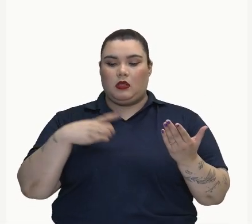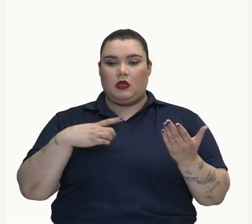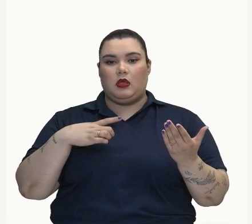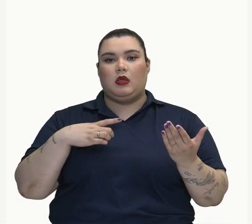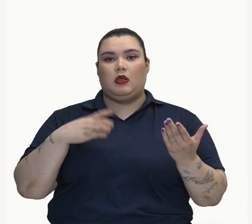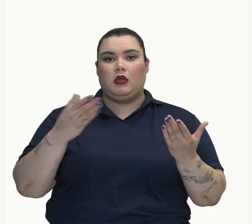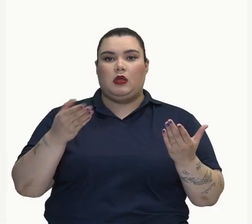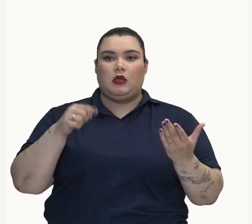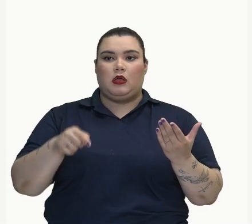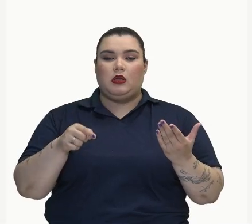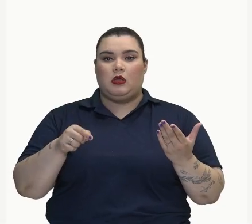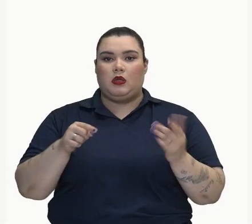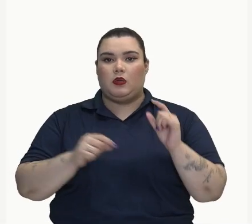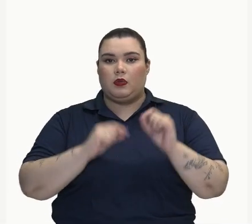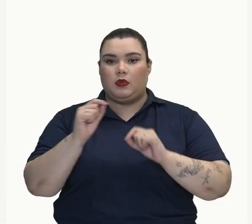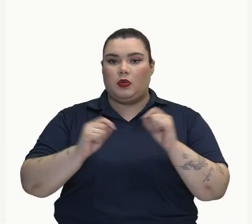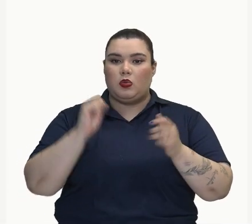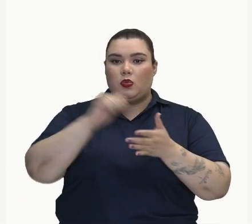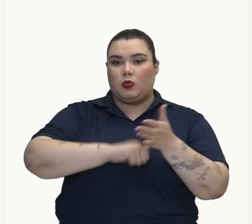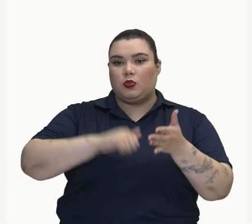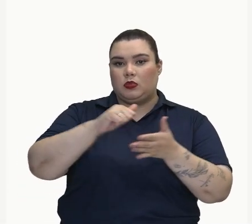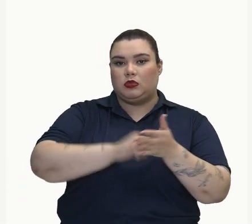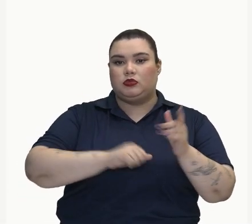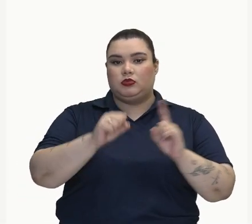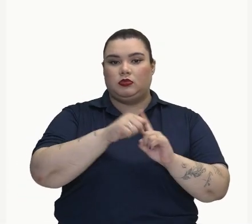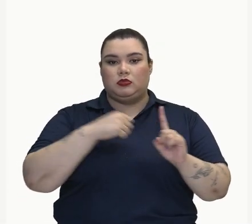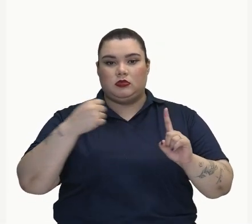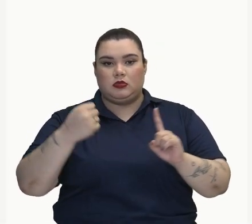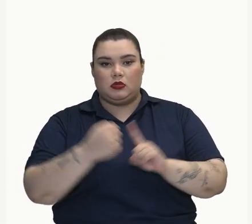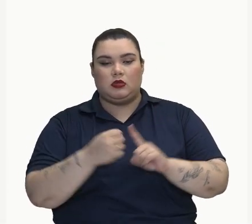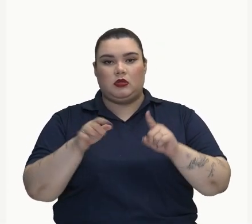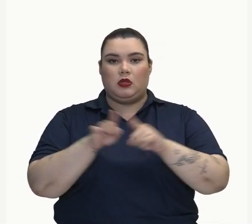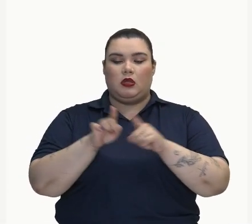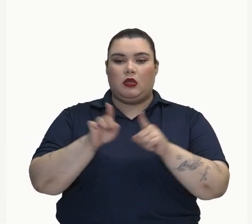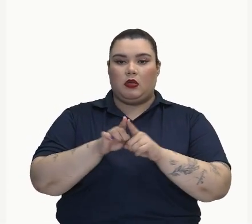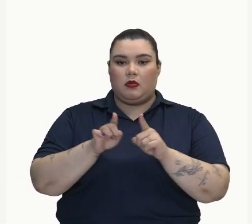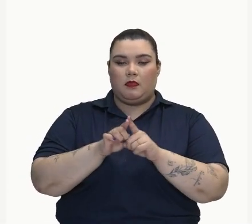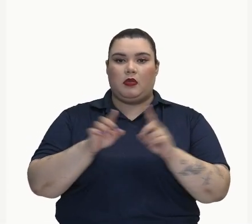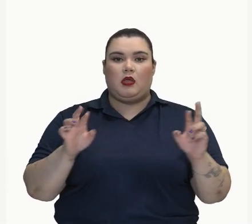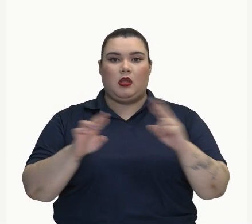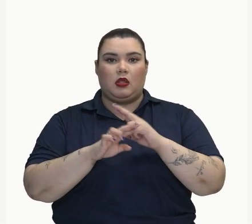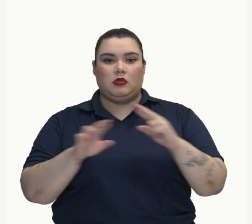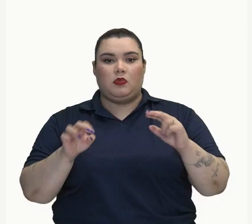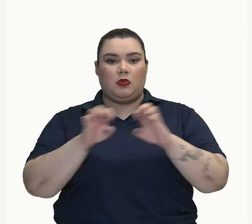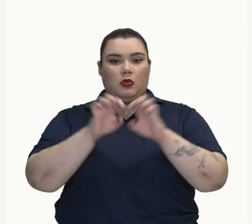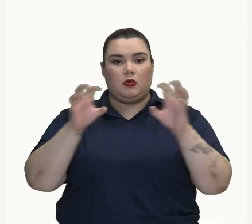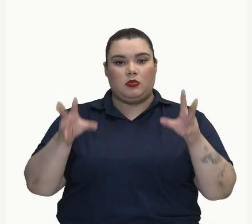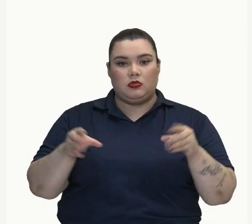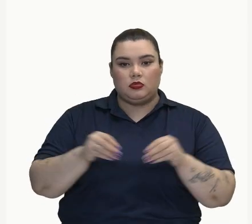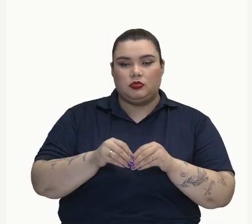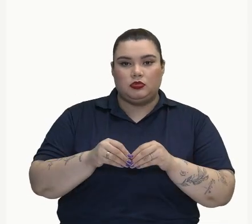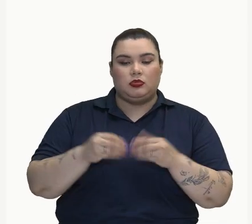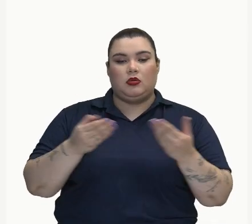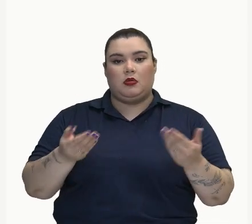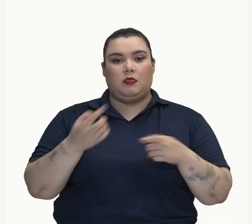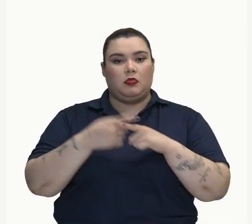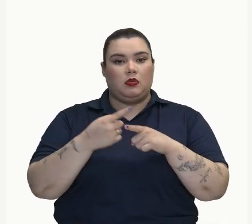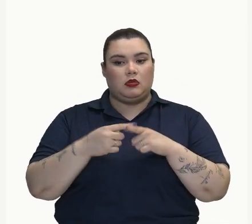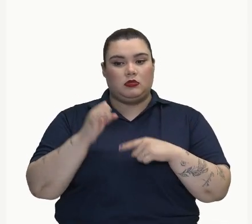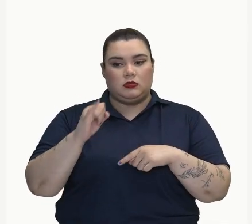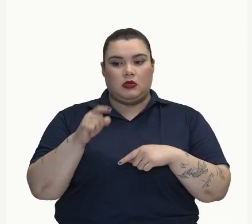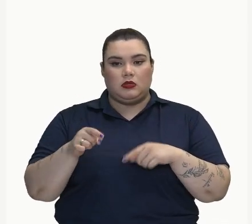Através das lutas sociais, das questões ecológicas. Isso porque, se essas